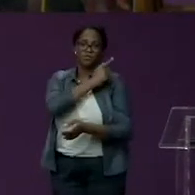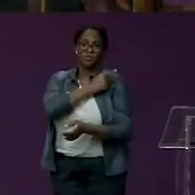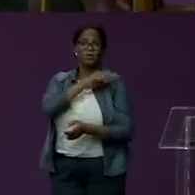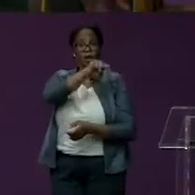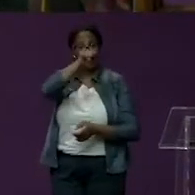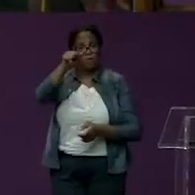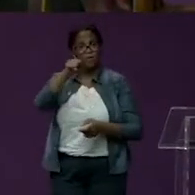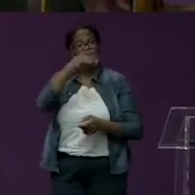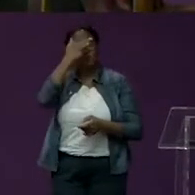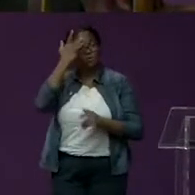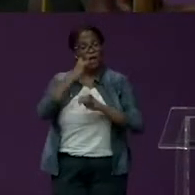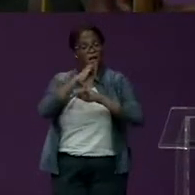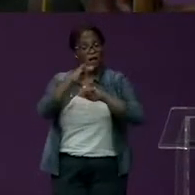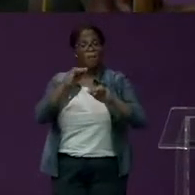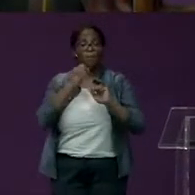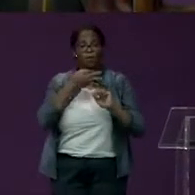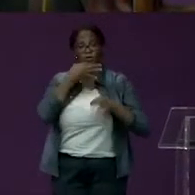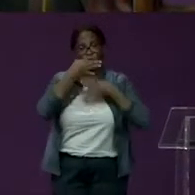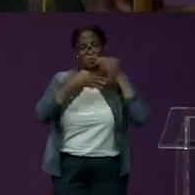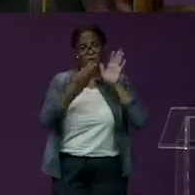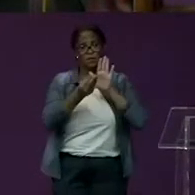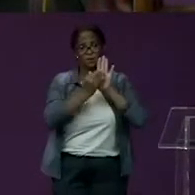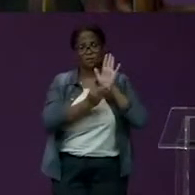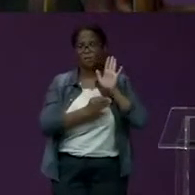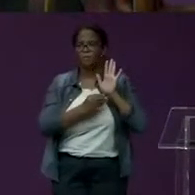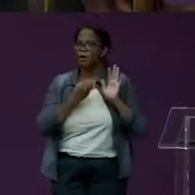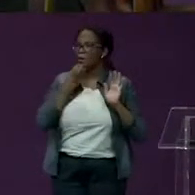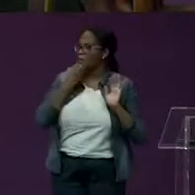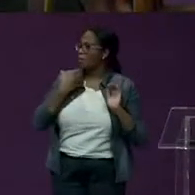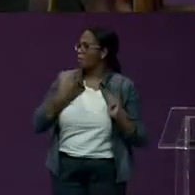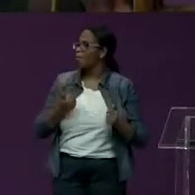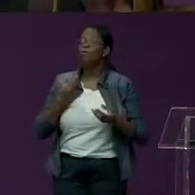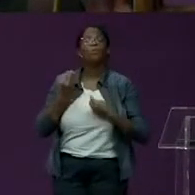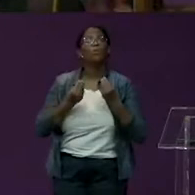pessoas podem participar. Como? Como é que pode participar?